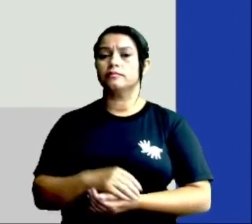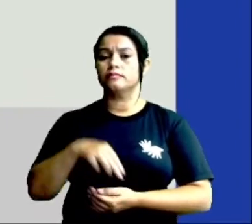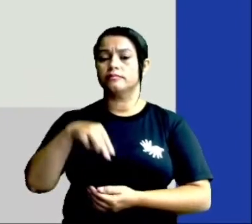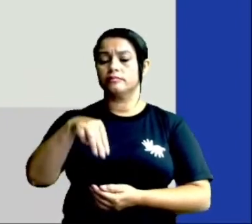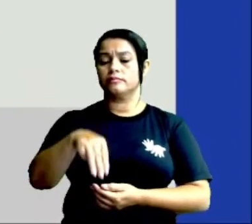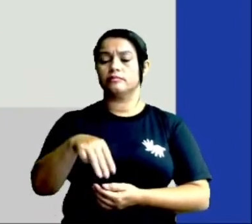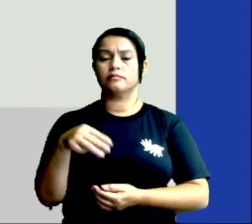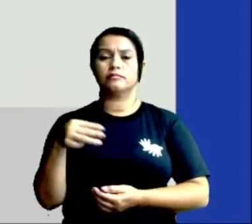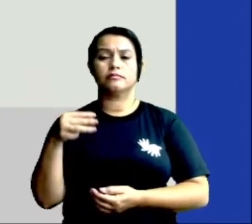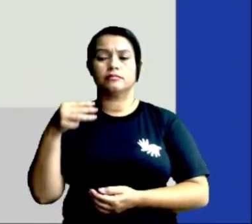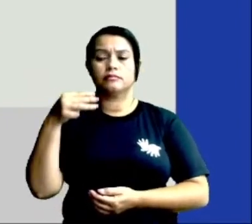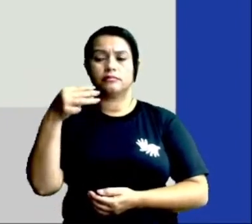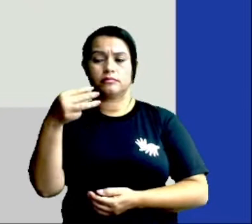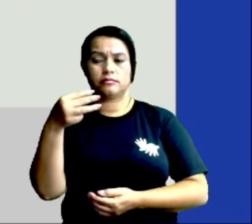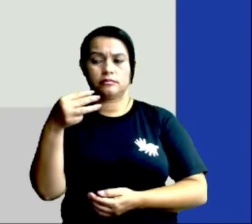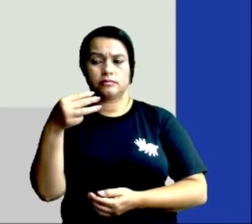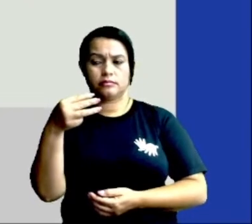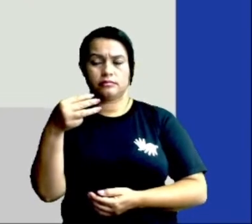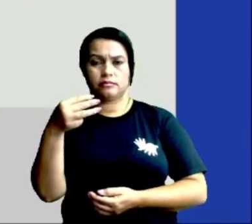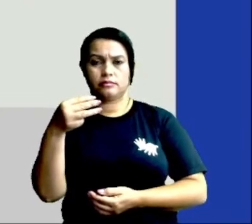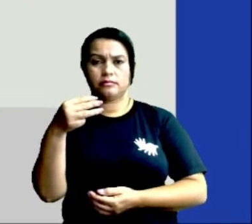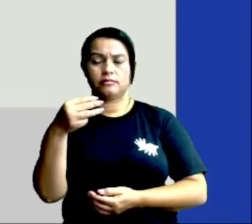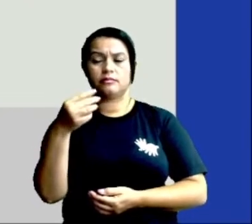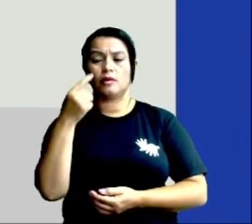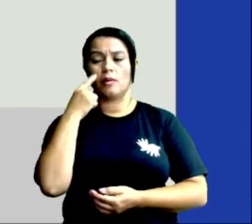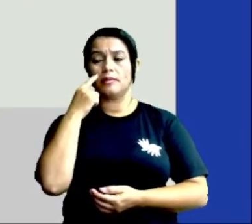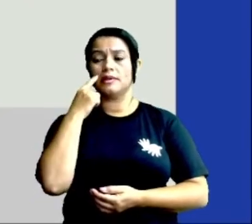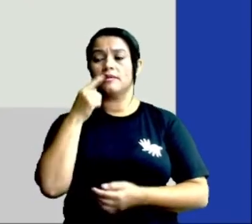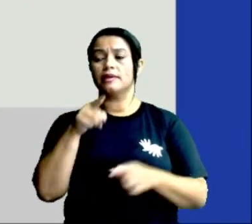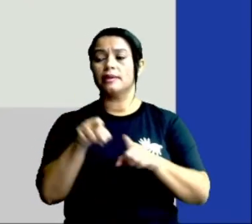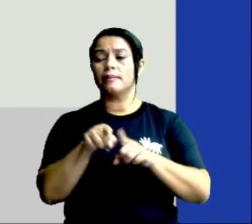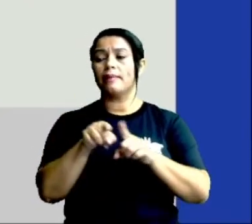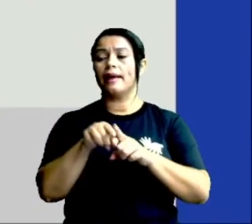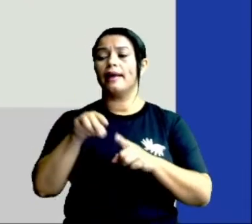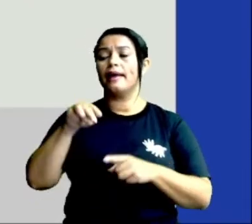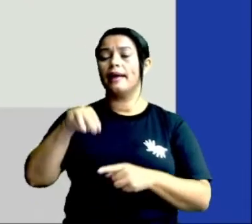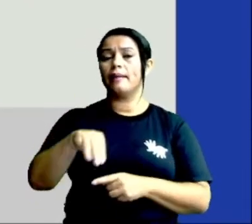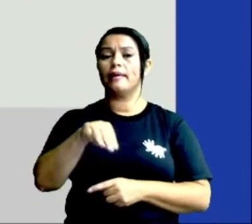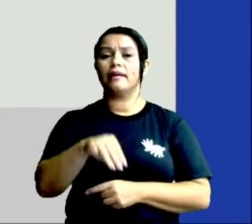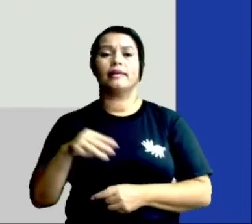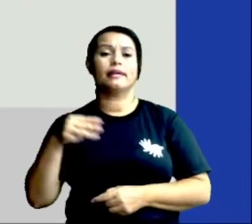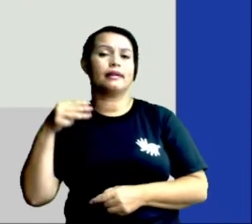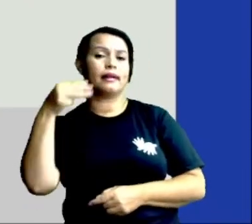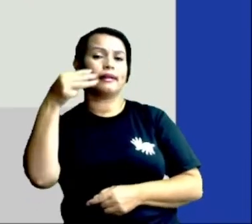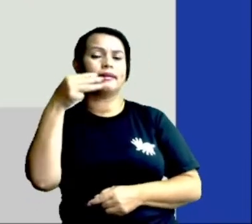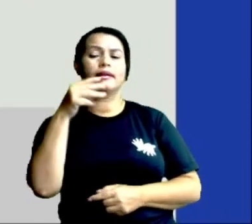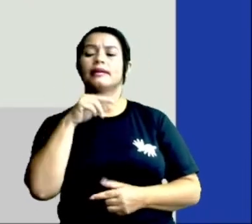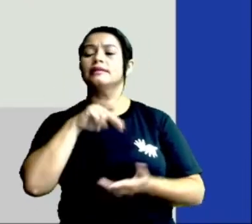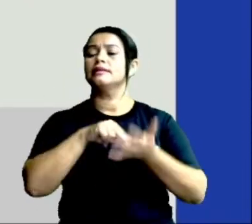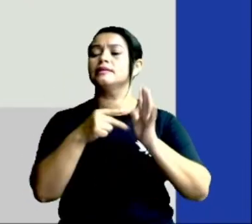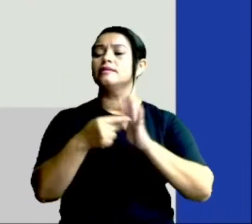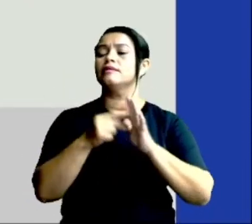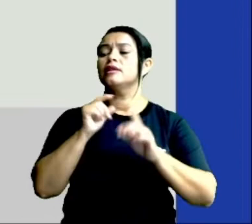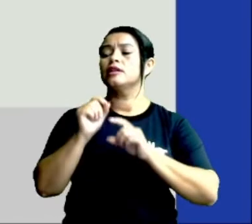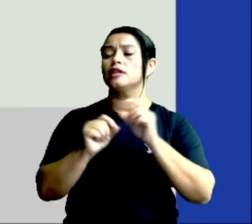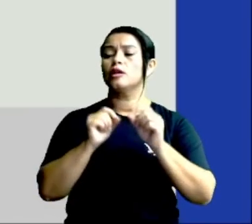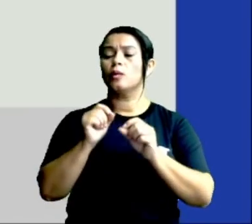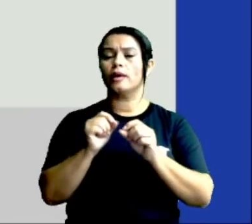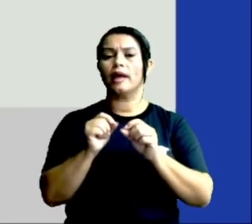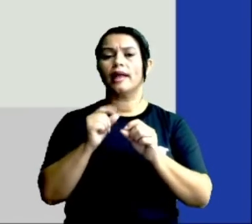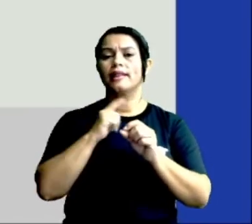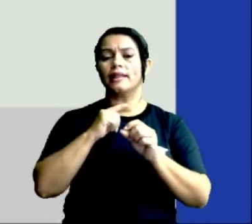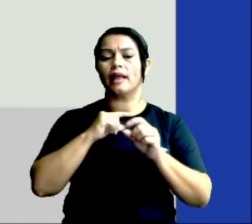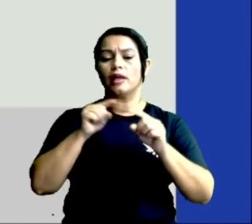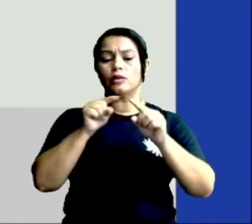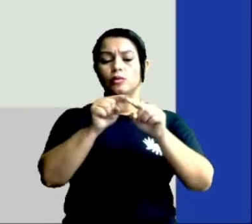Metro cúbico, m elevado ao cubo, ou seja, elevado a 3, é a medida equivalente ao espaço